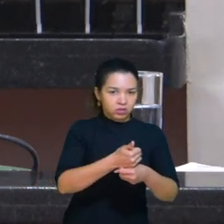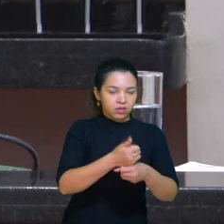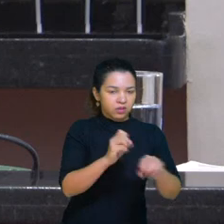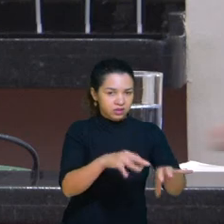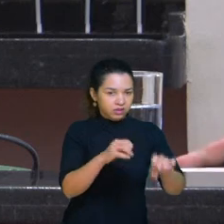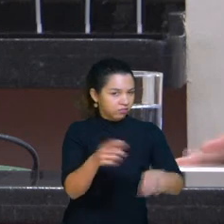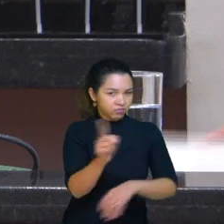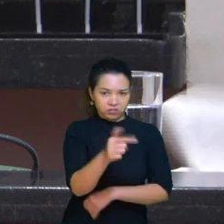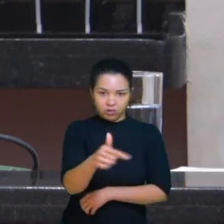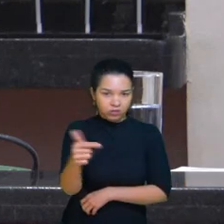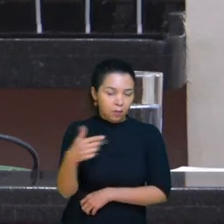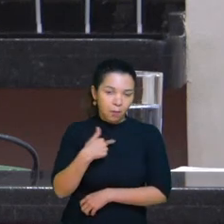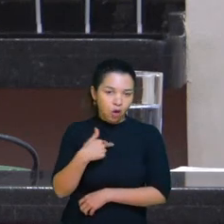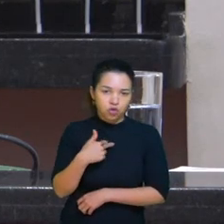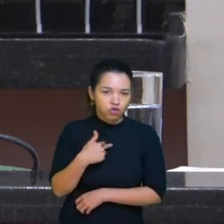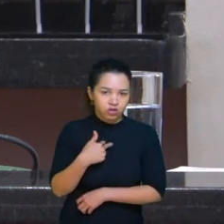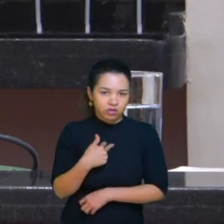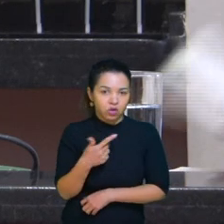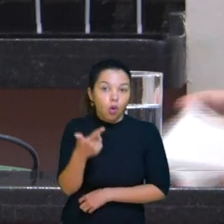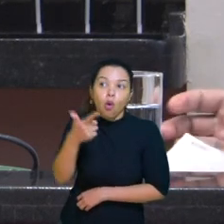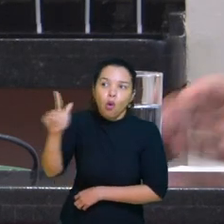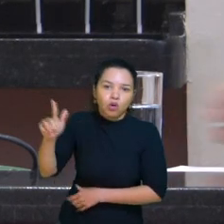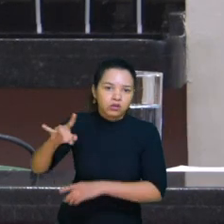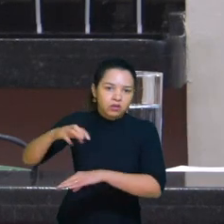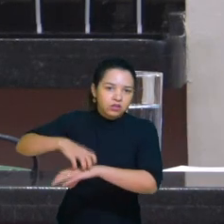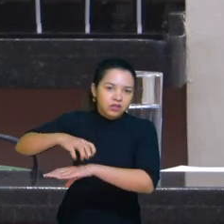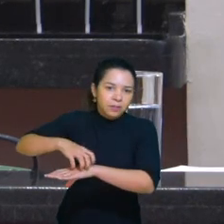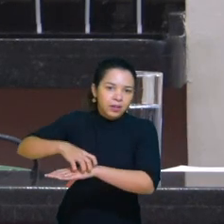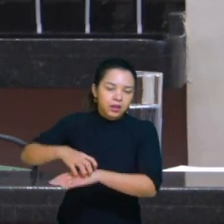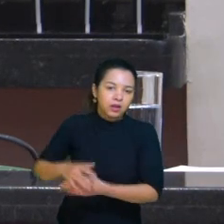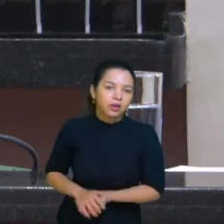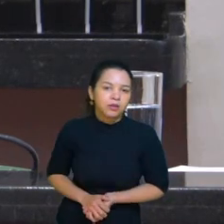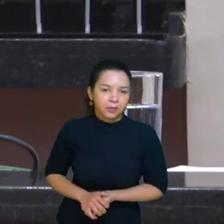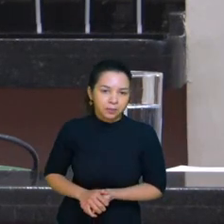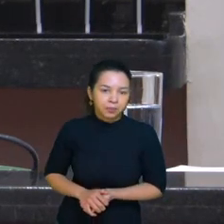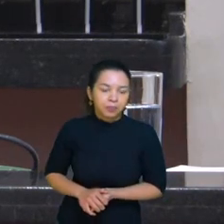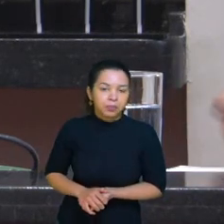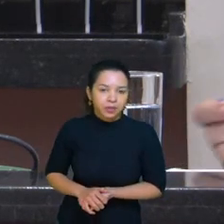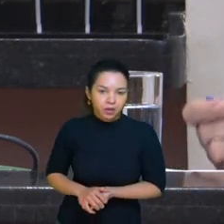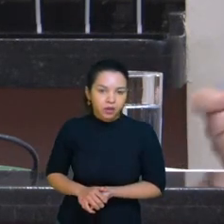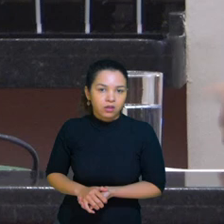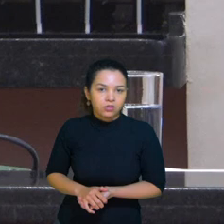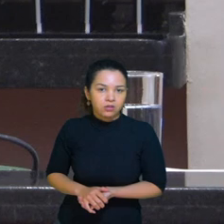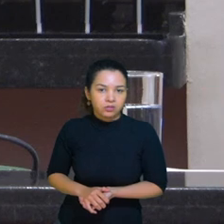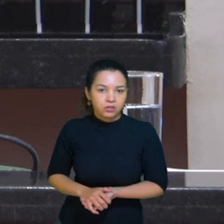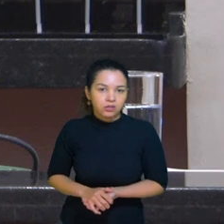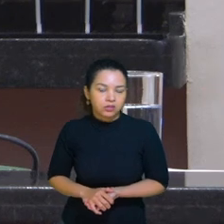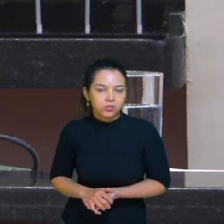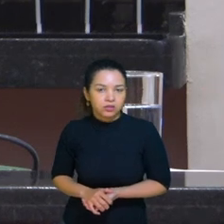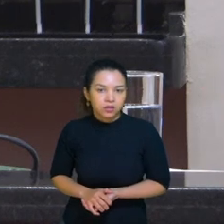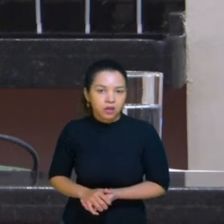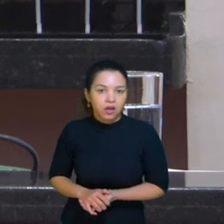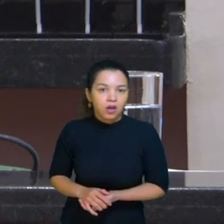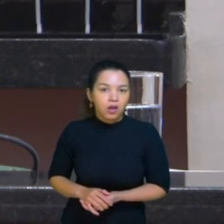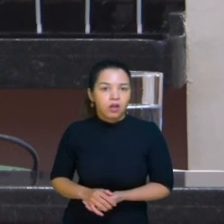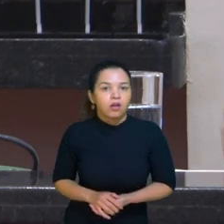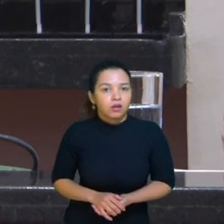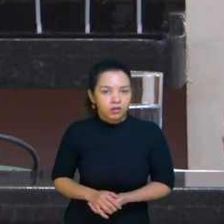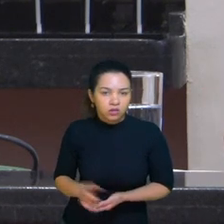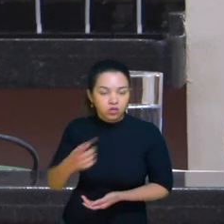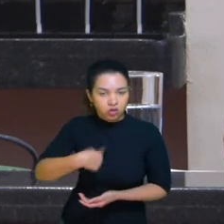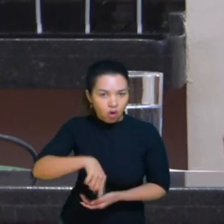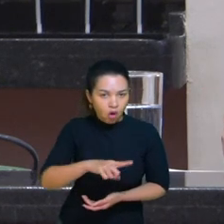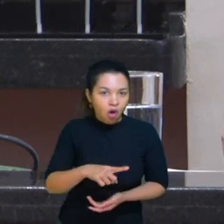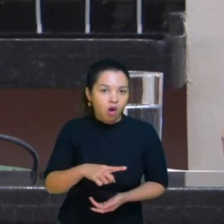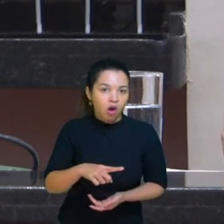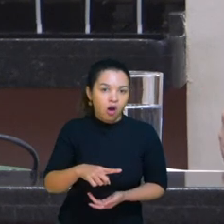fomentou a maior formação eh por caminhos tortuosos não tô dizendo que